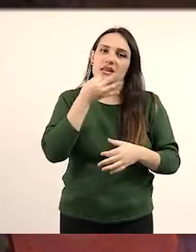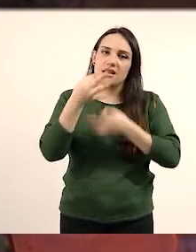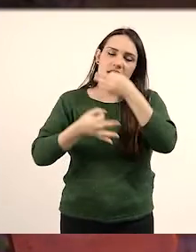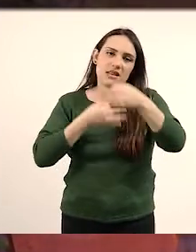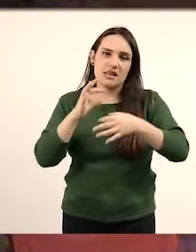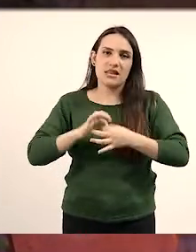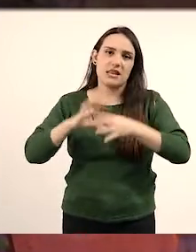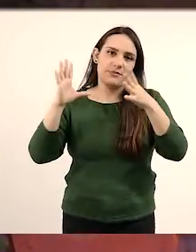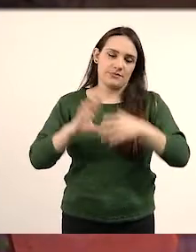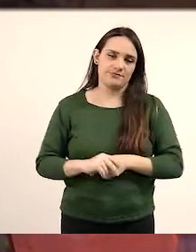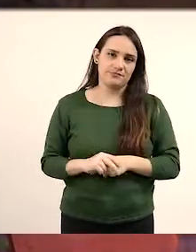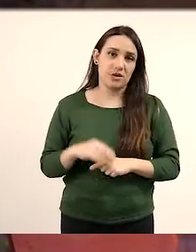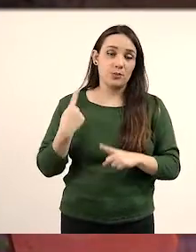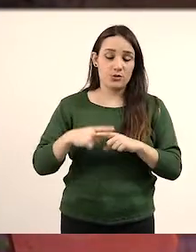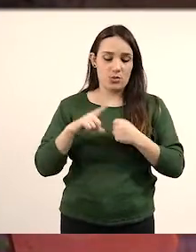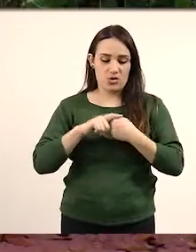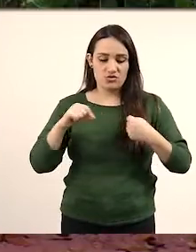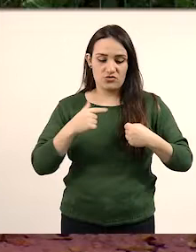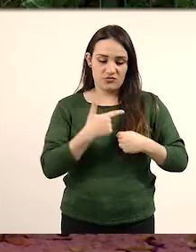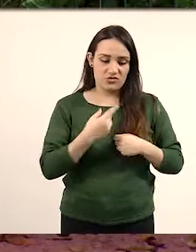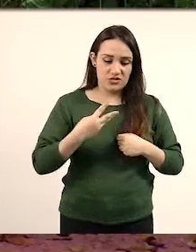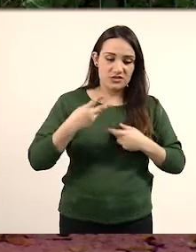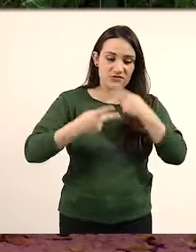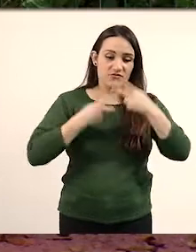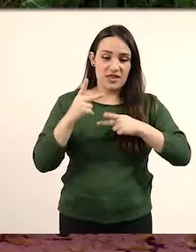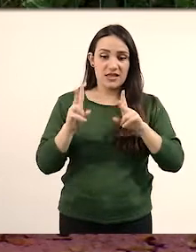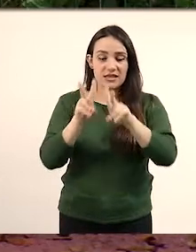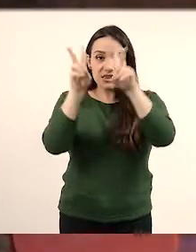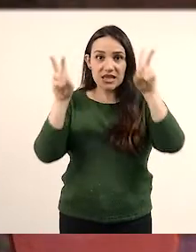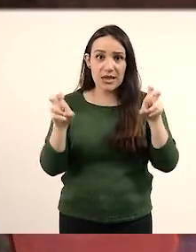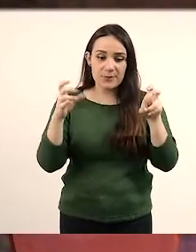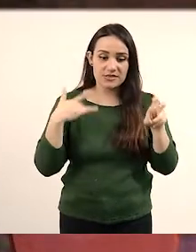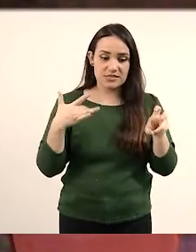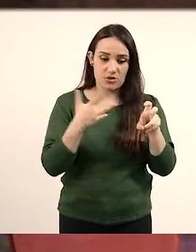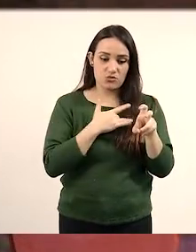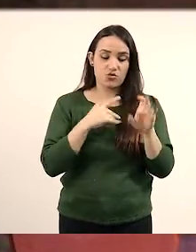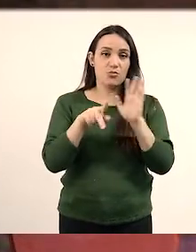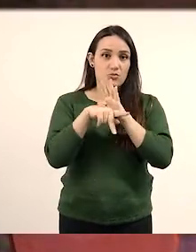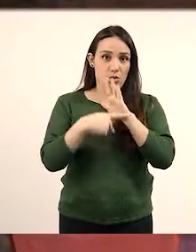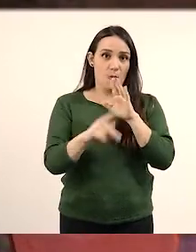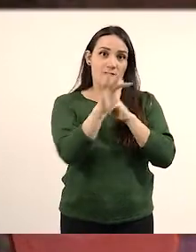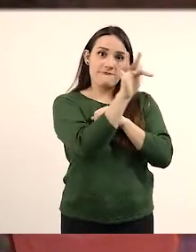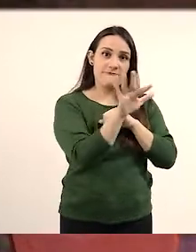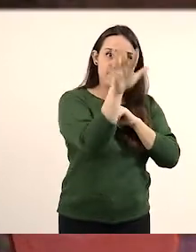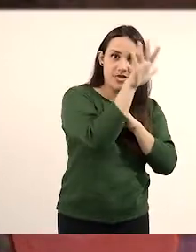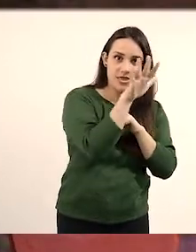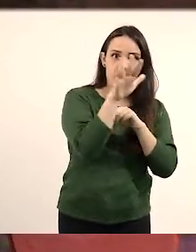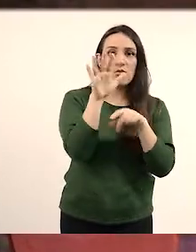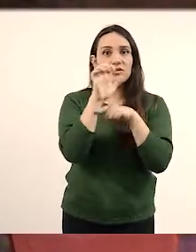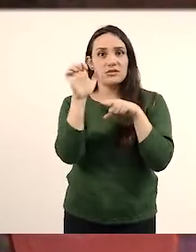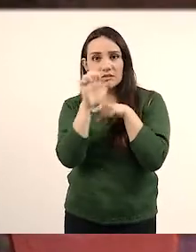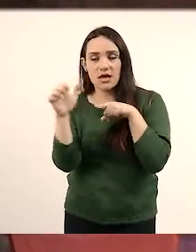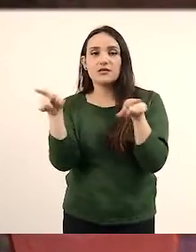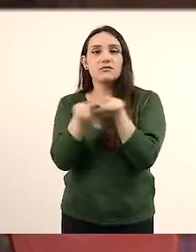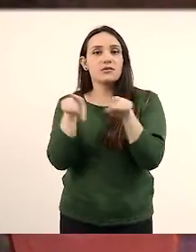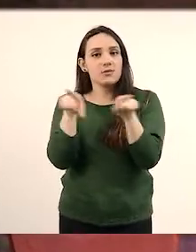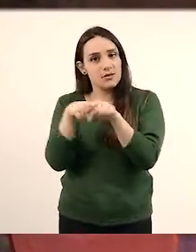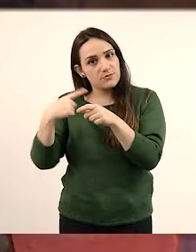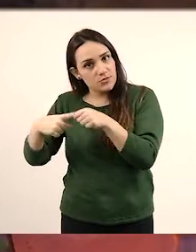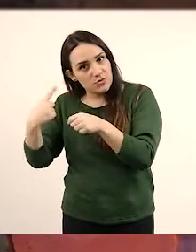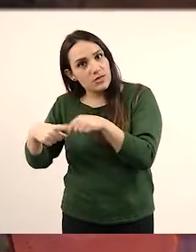da Constituição definiu que as questões de saúde estão afetas à União, Estados, municípios e Distrito